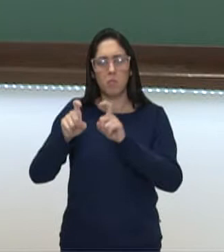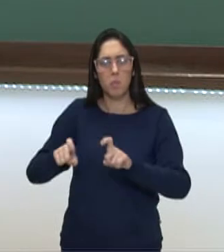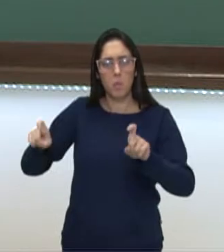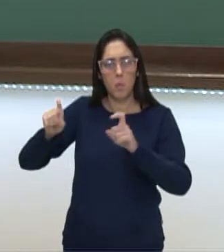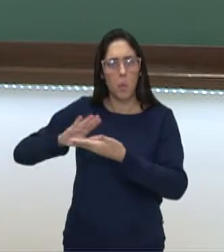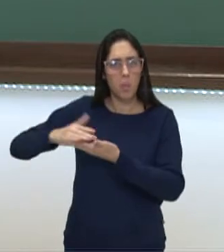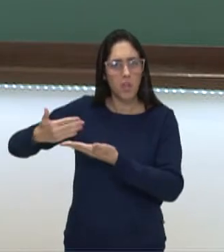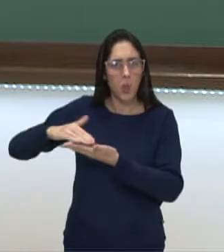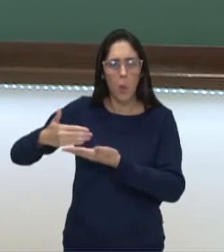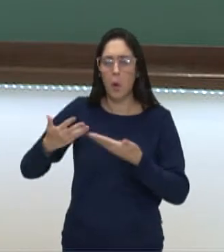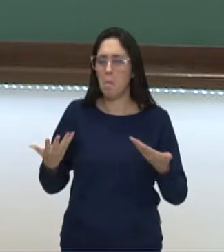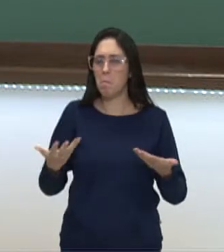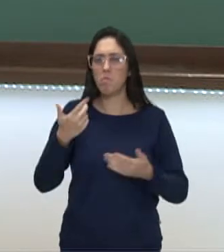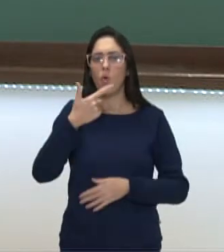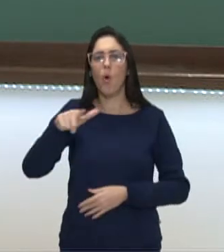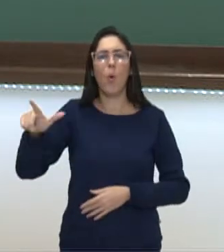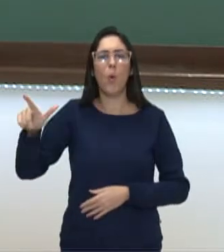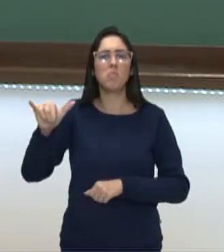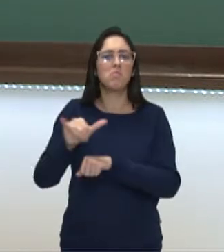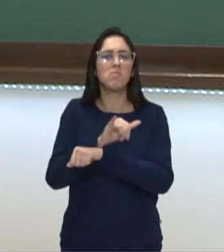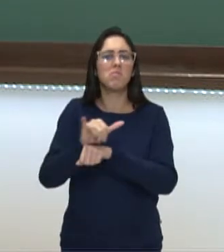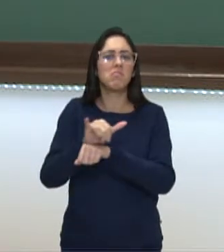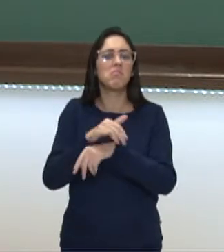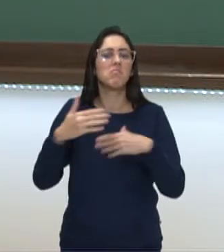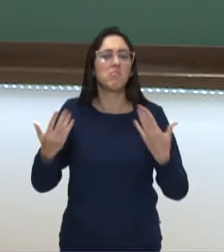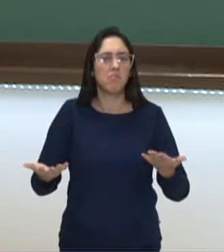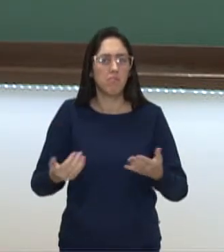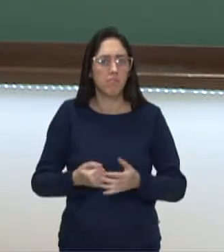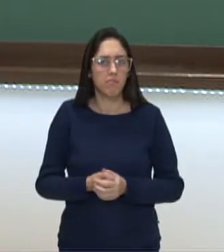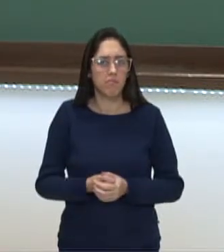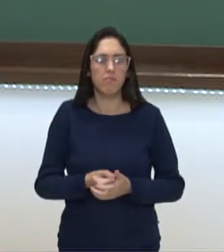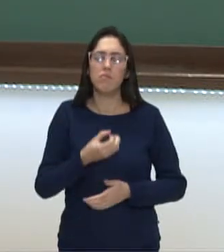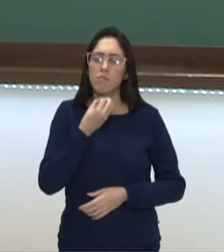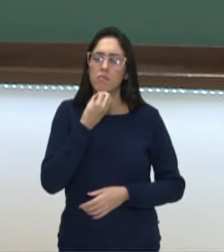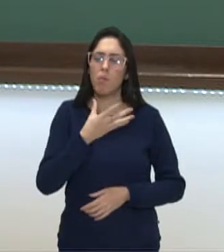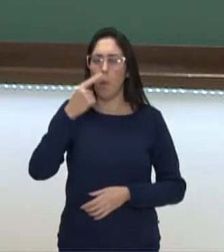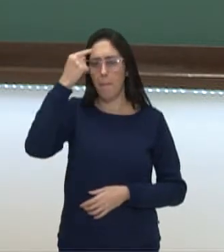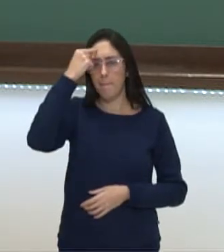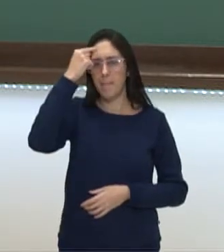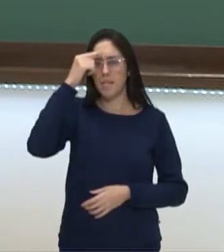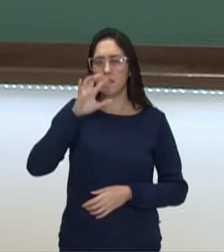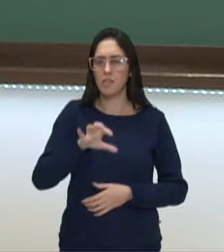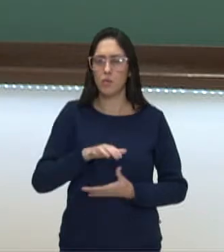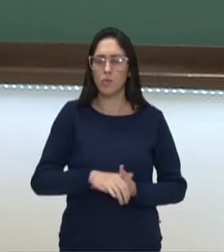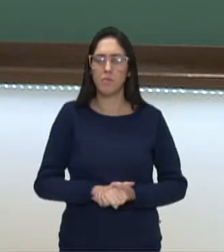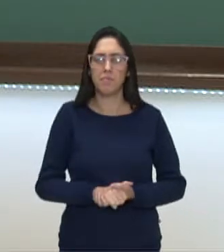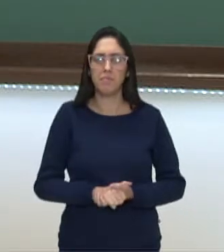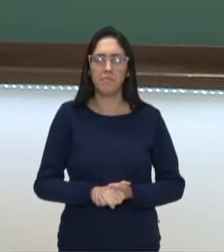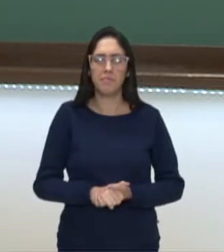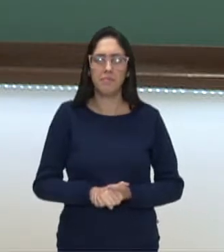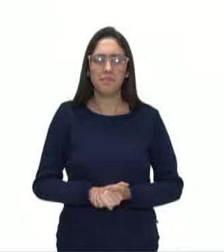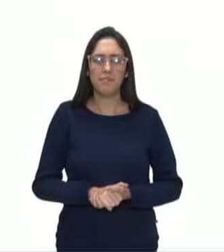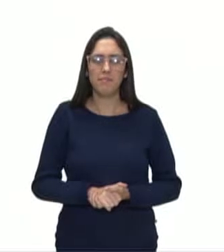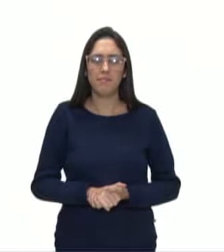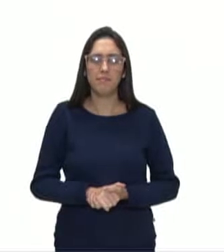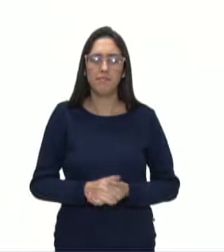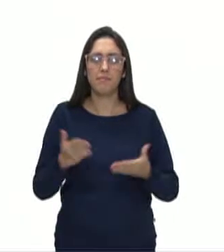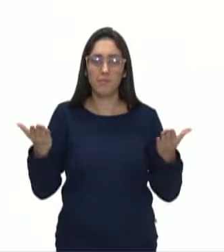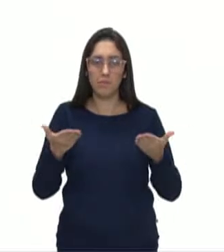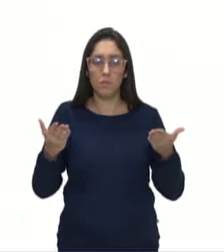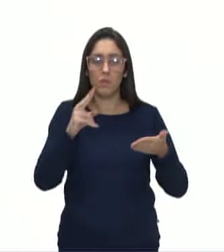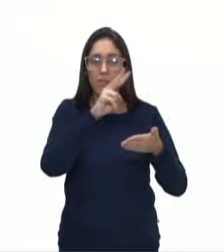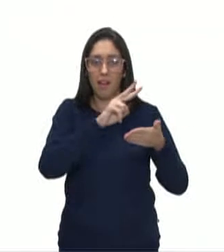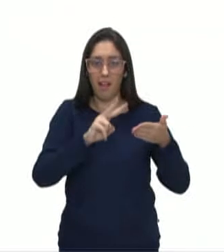outros recursos tecnológicos, Vale a pena refletir um pouquinho aqui. Vamos ler um